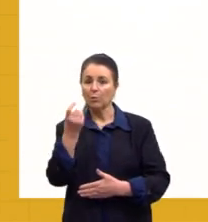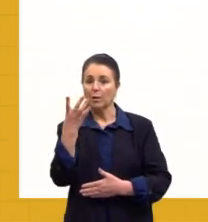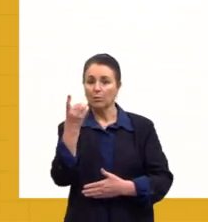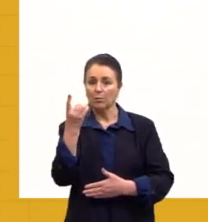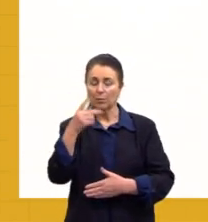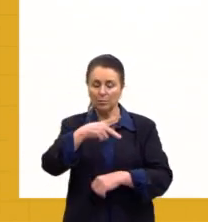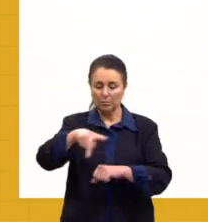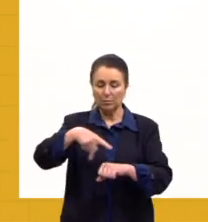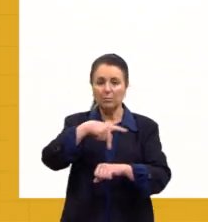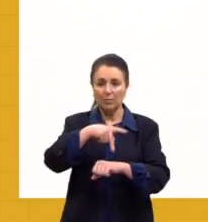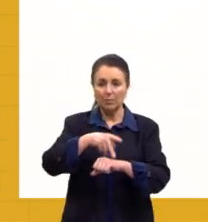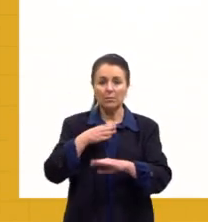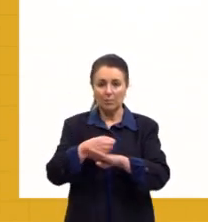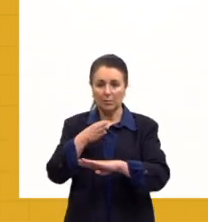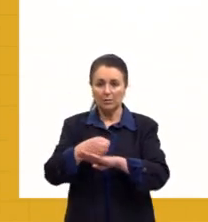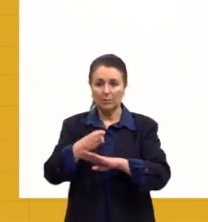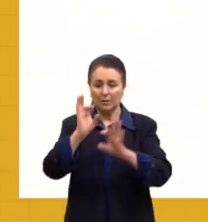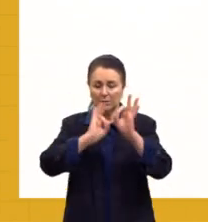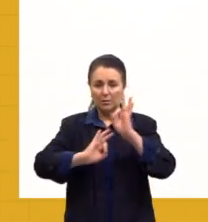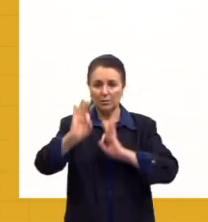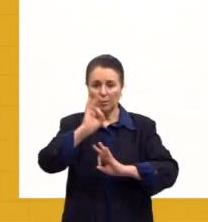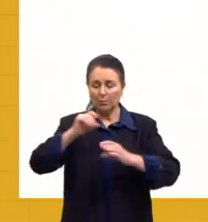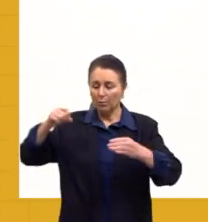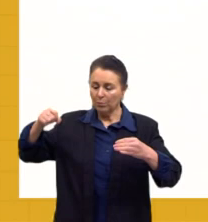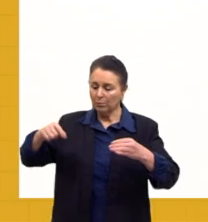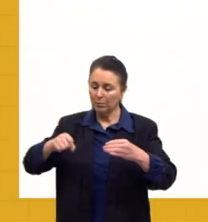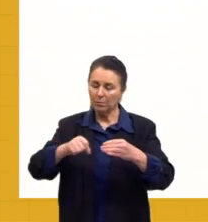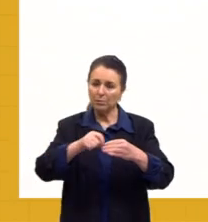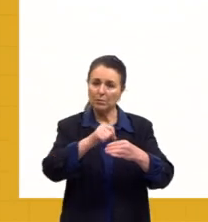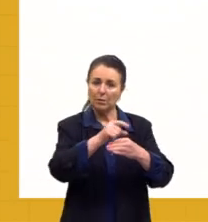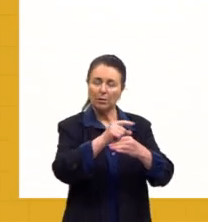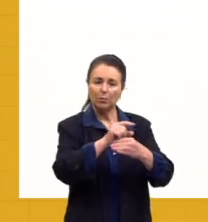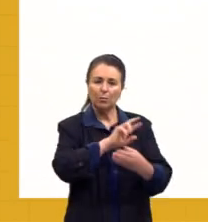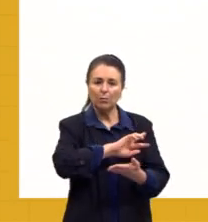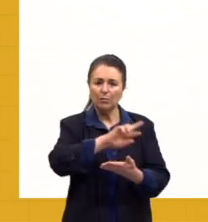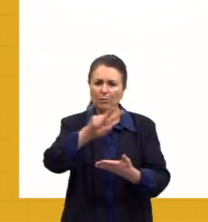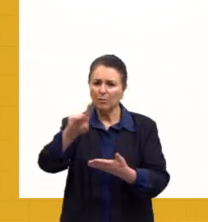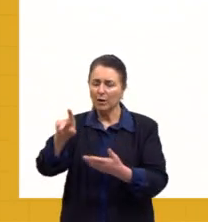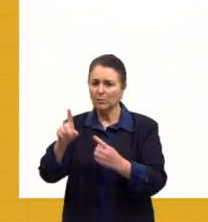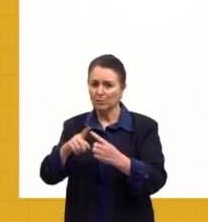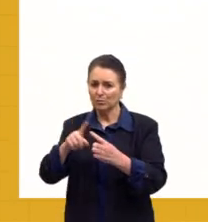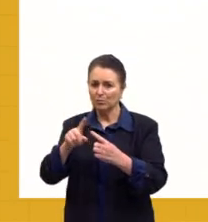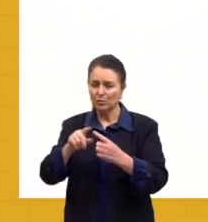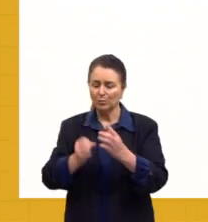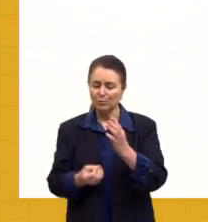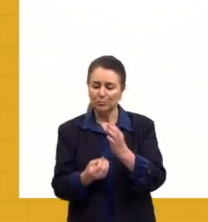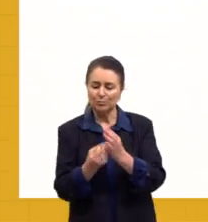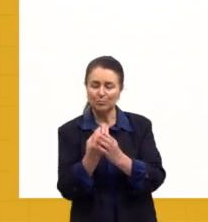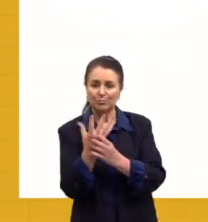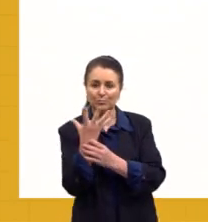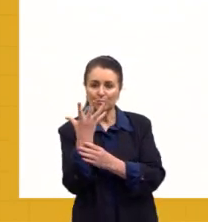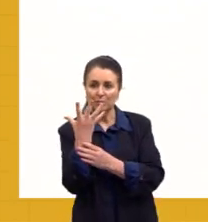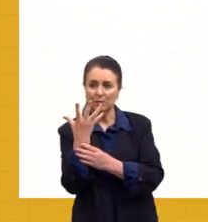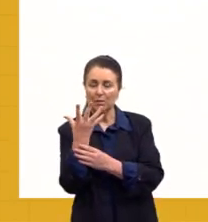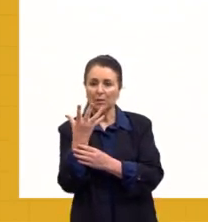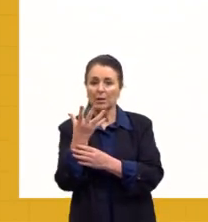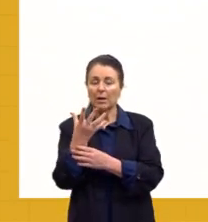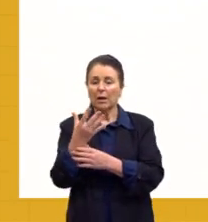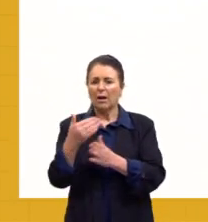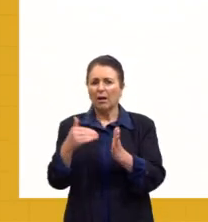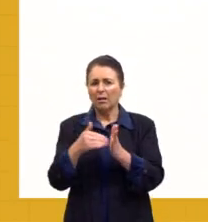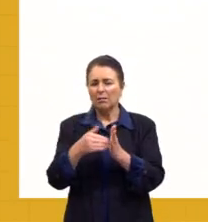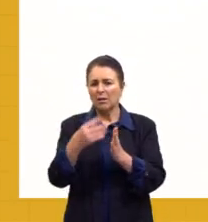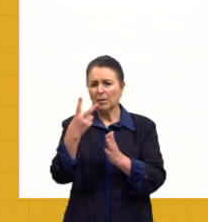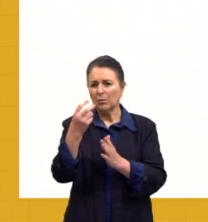que estão envolvidos né então plantando aí milhares de mudas tá é para ir